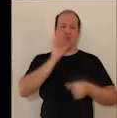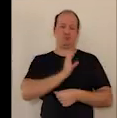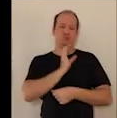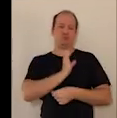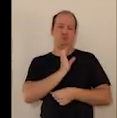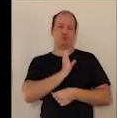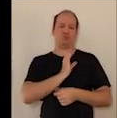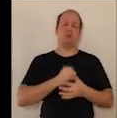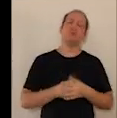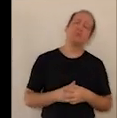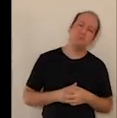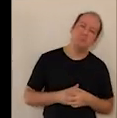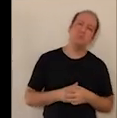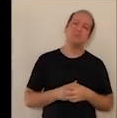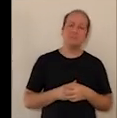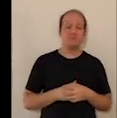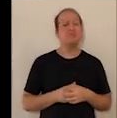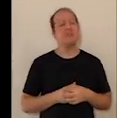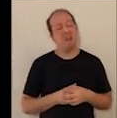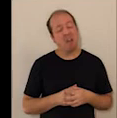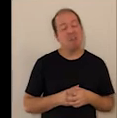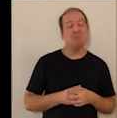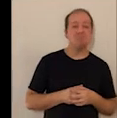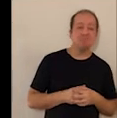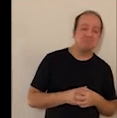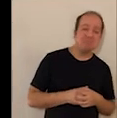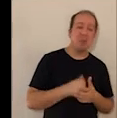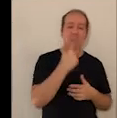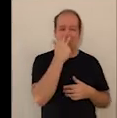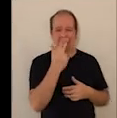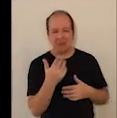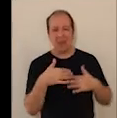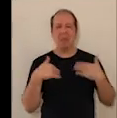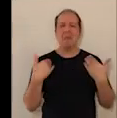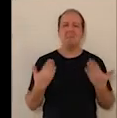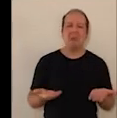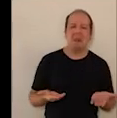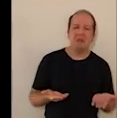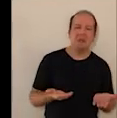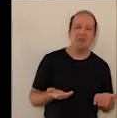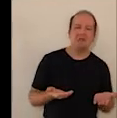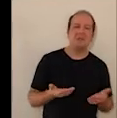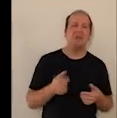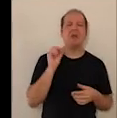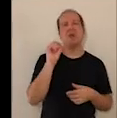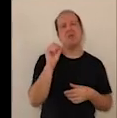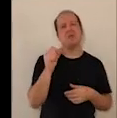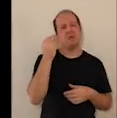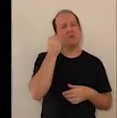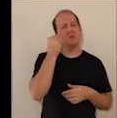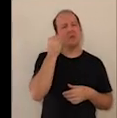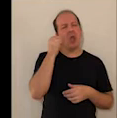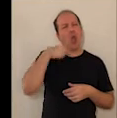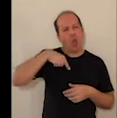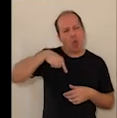Não parece. É, odeio correr riscos. Muito bem. Vou agora mesmo